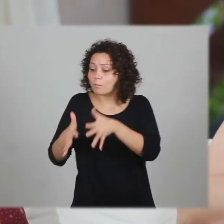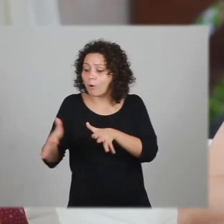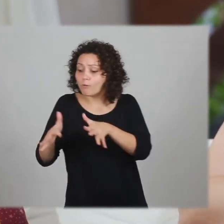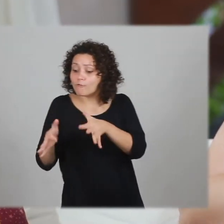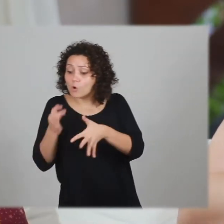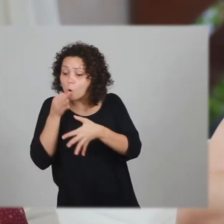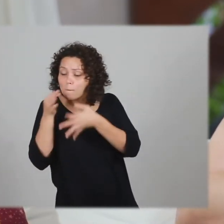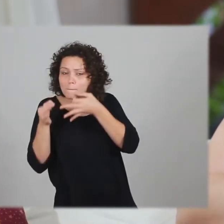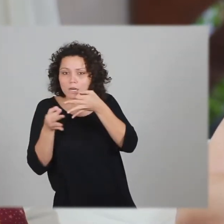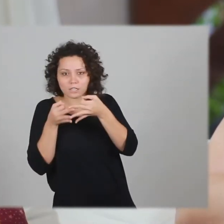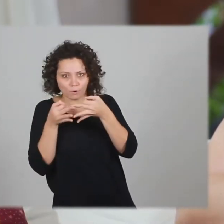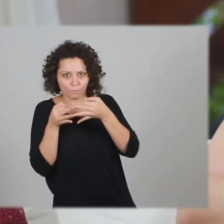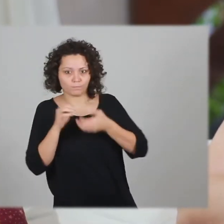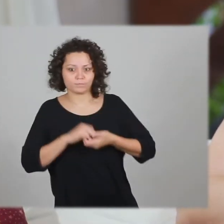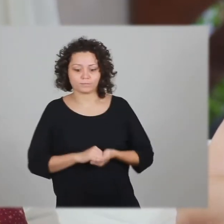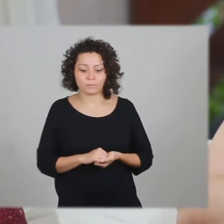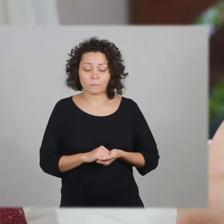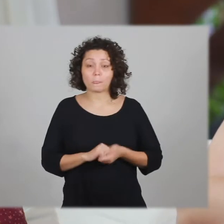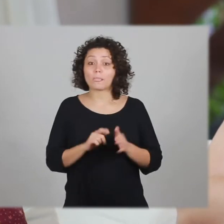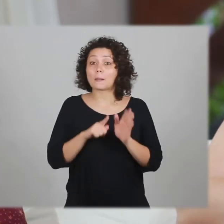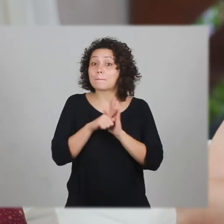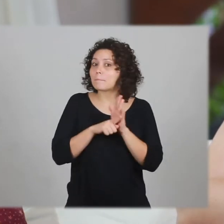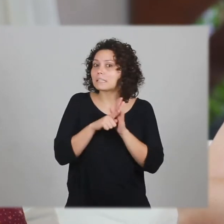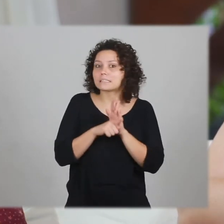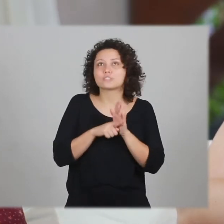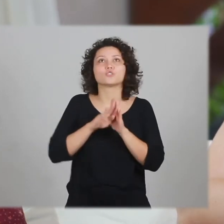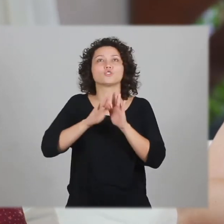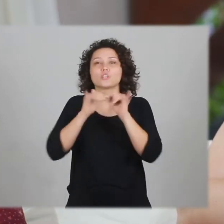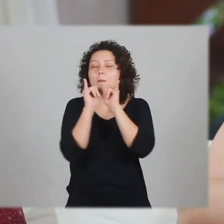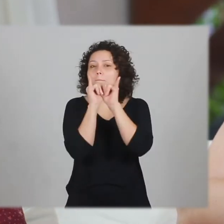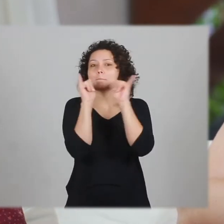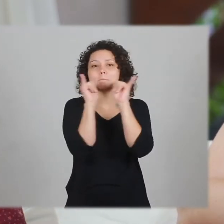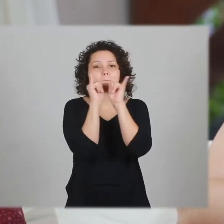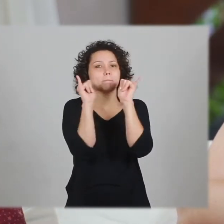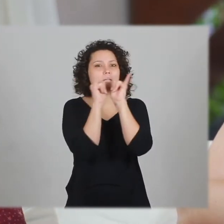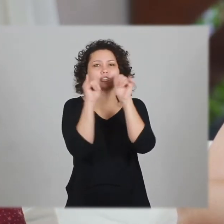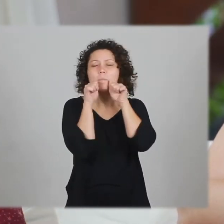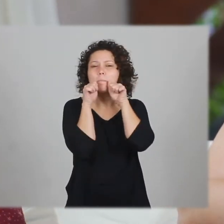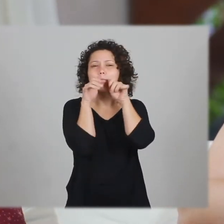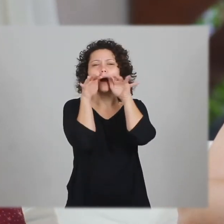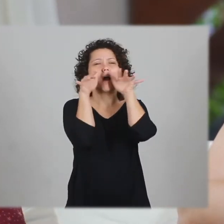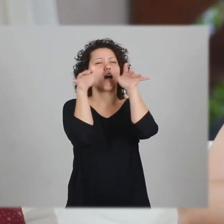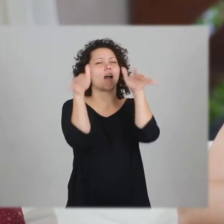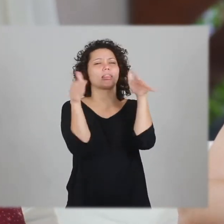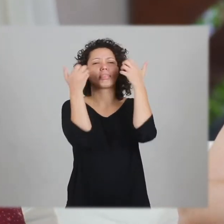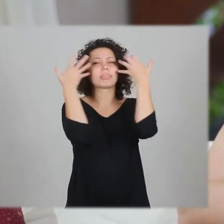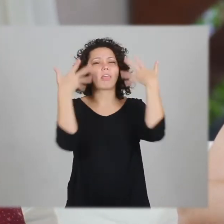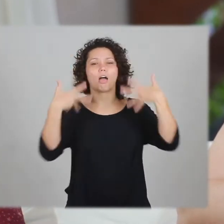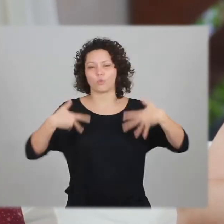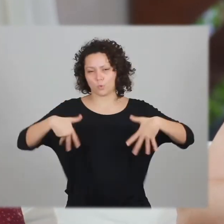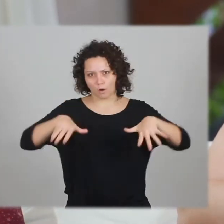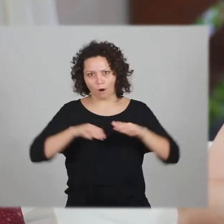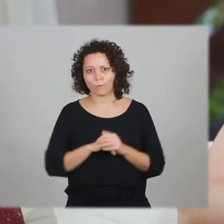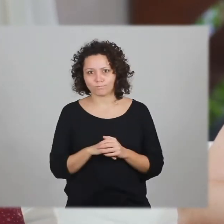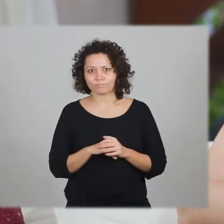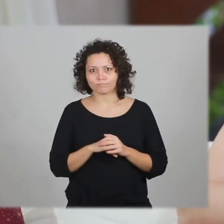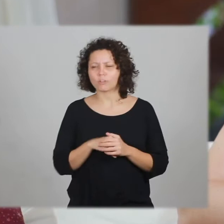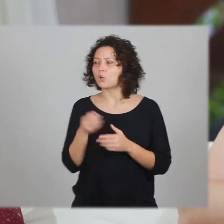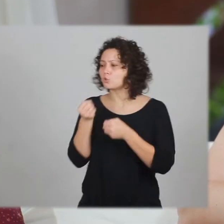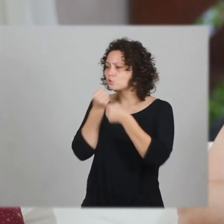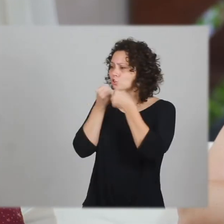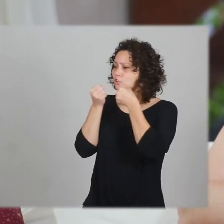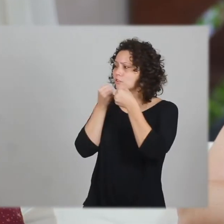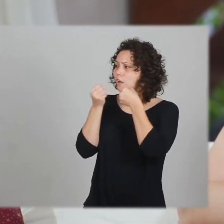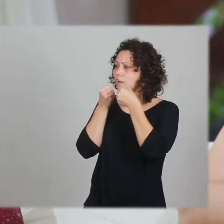assunto. As pesquisas por si só, elas geram mídia espontânea e repercussão de uma forma muito natural. Elas chamam a atenção